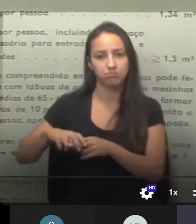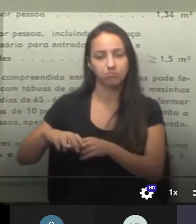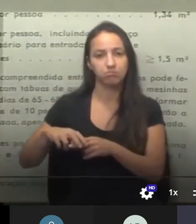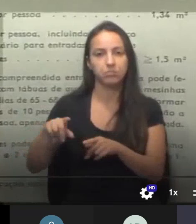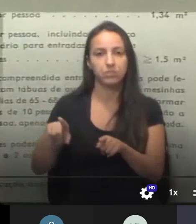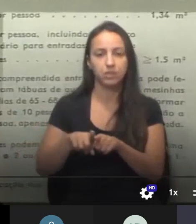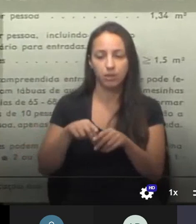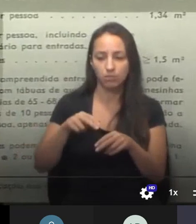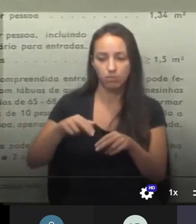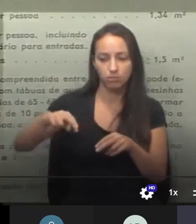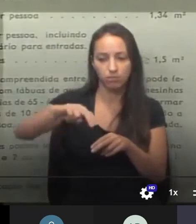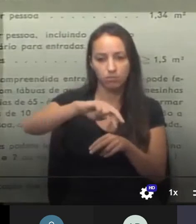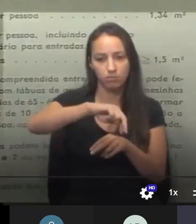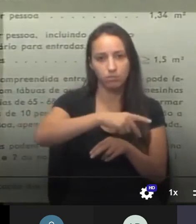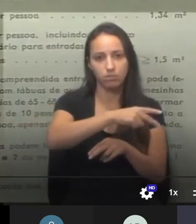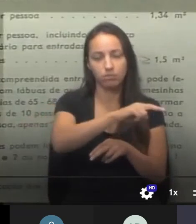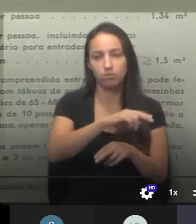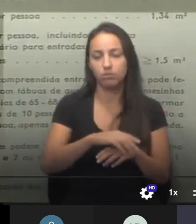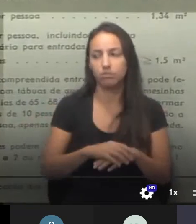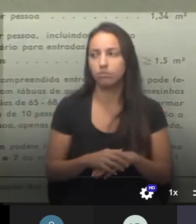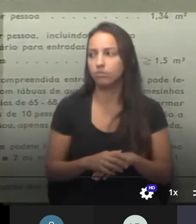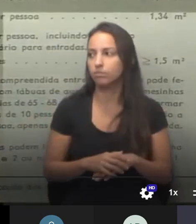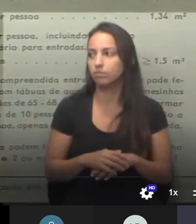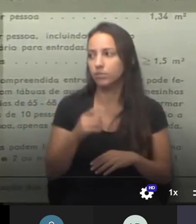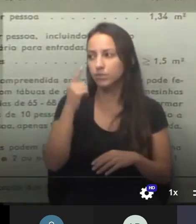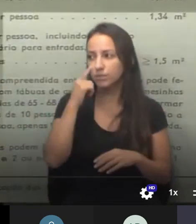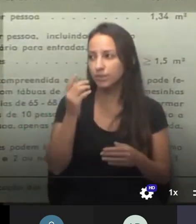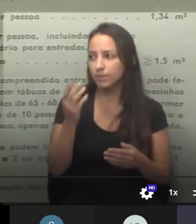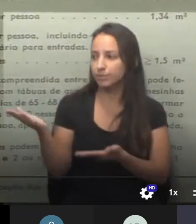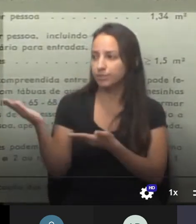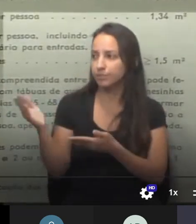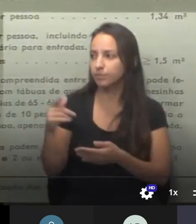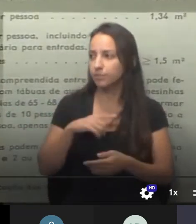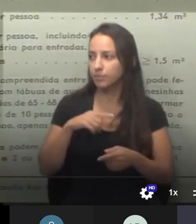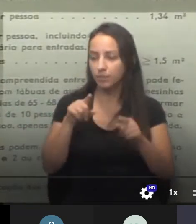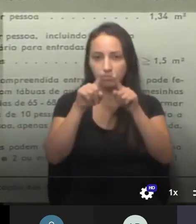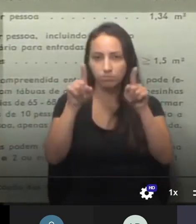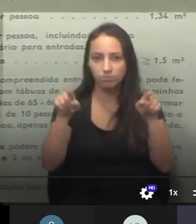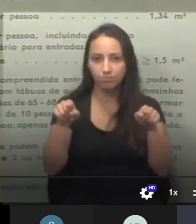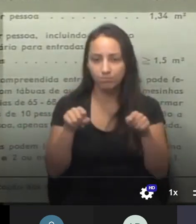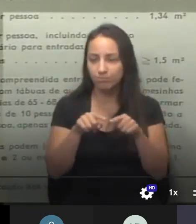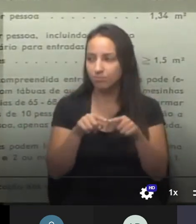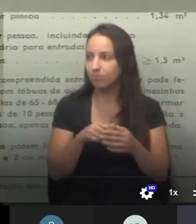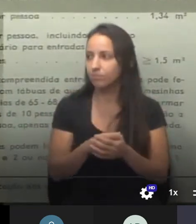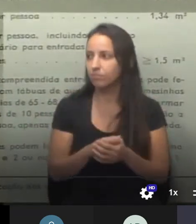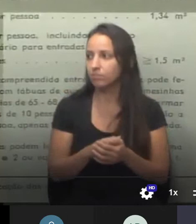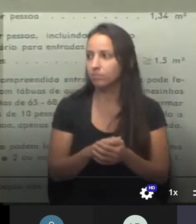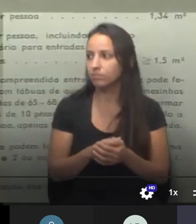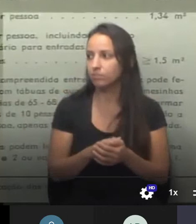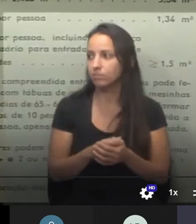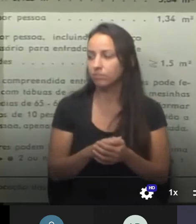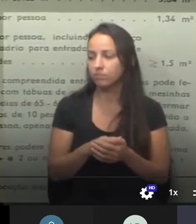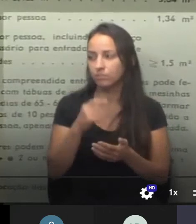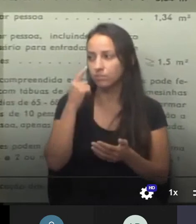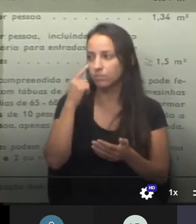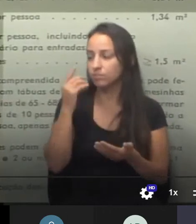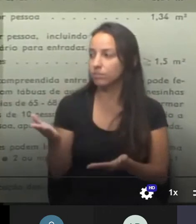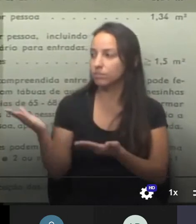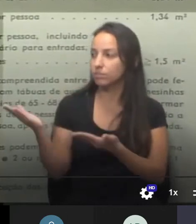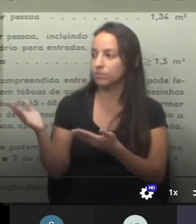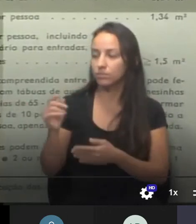tá ok? Observe aqui que ele tem o espaço de uma mesa com circulação em